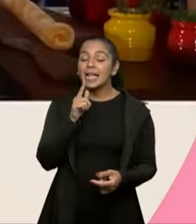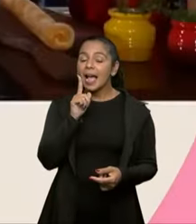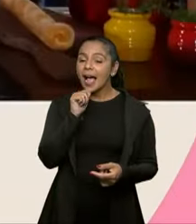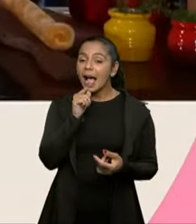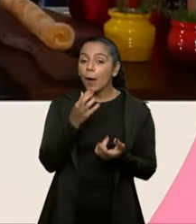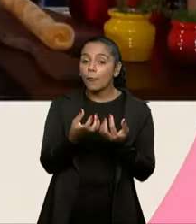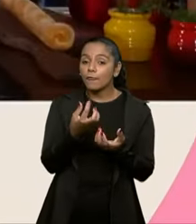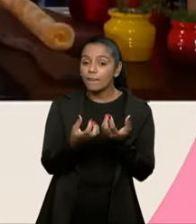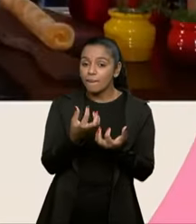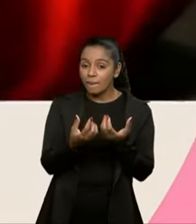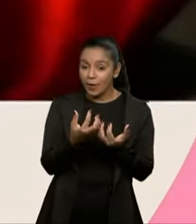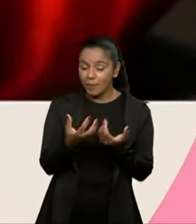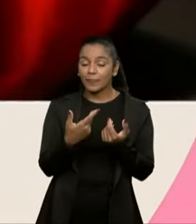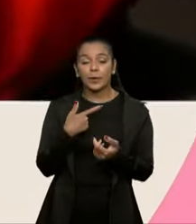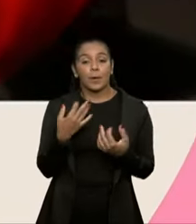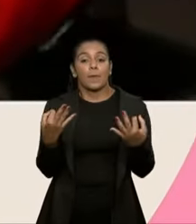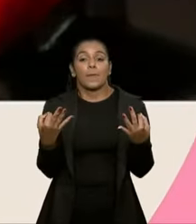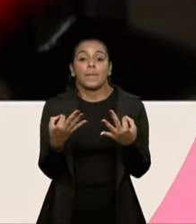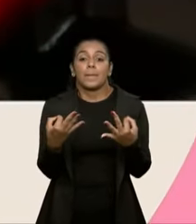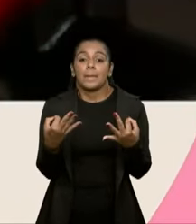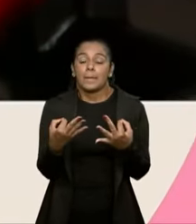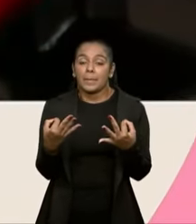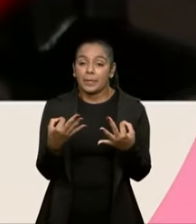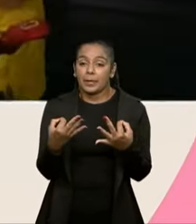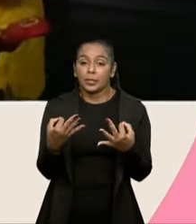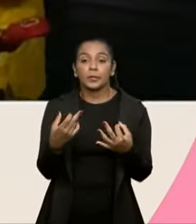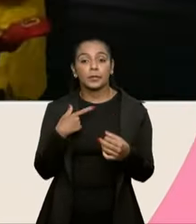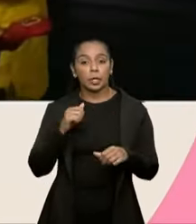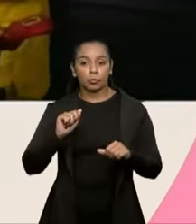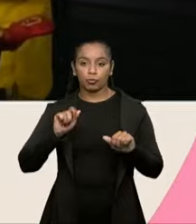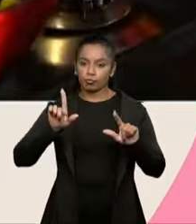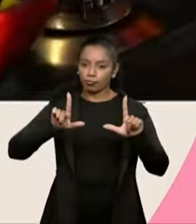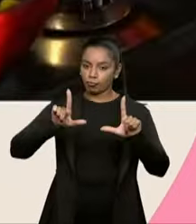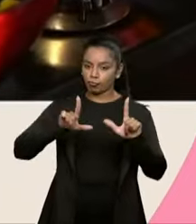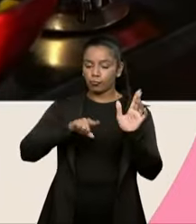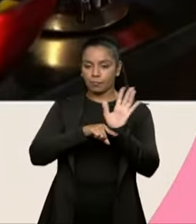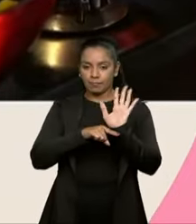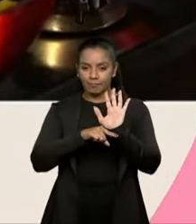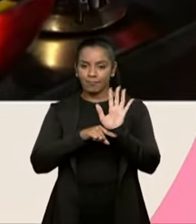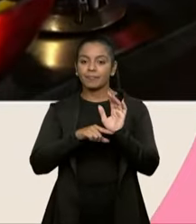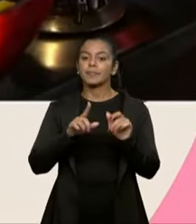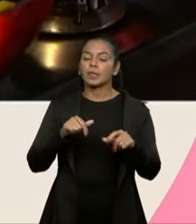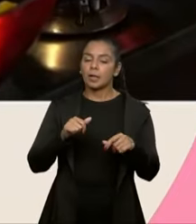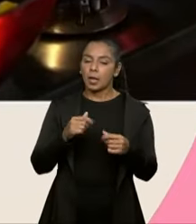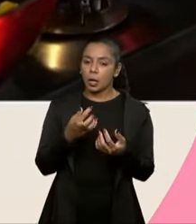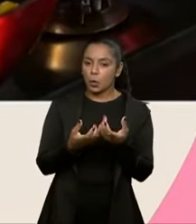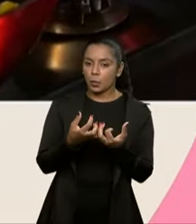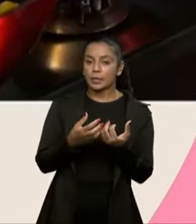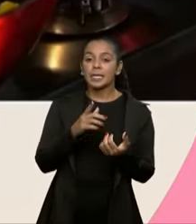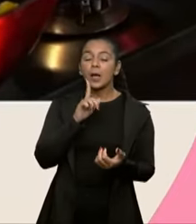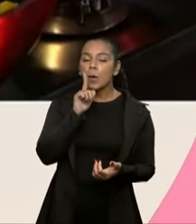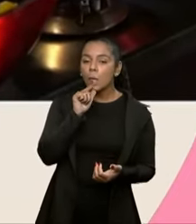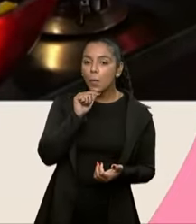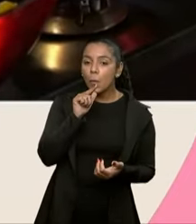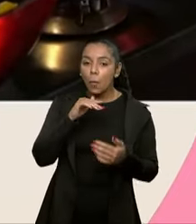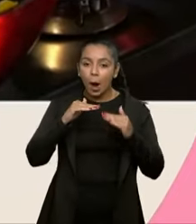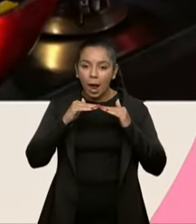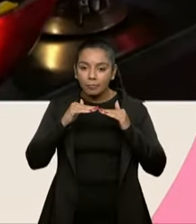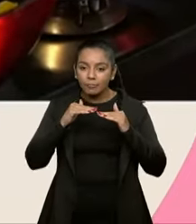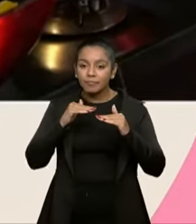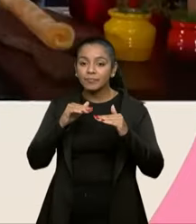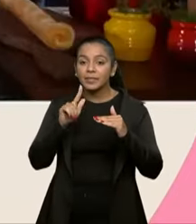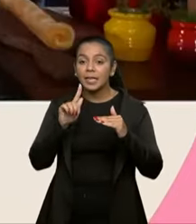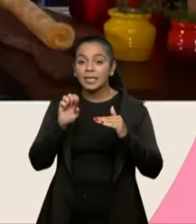E é gostoso o ovo perfeito? O ovo perfeito, ele fica no sous vide, né, que é um termocirculador. cozinha com água equilibrada de temperatura, a gema